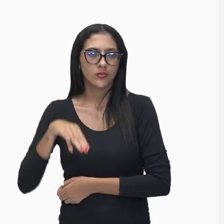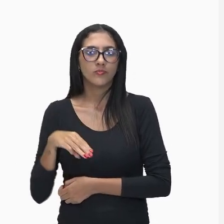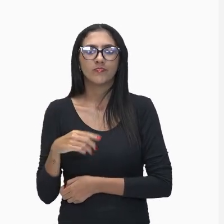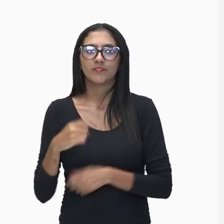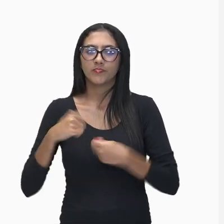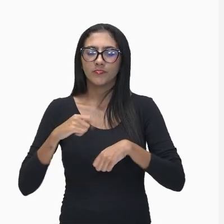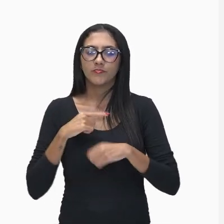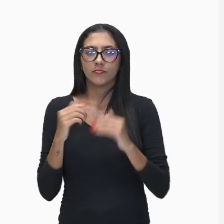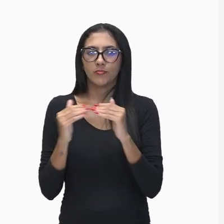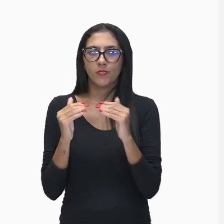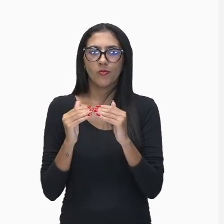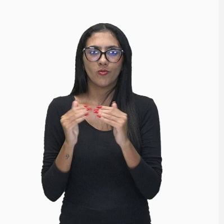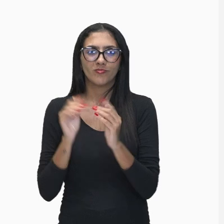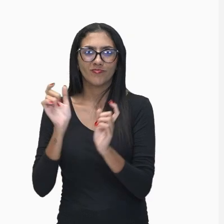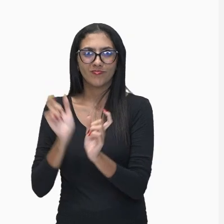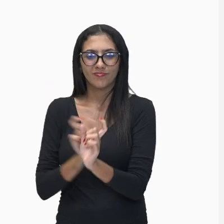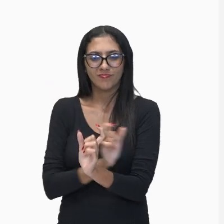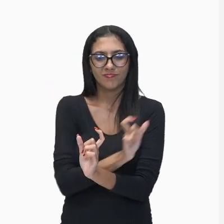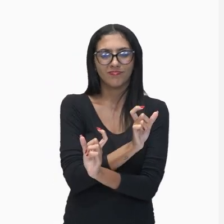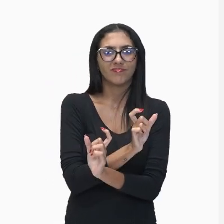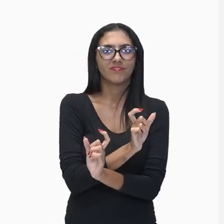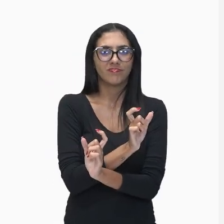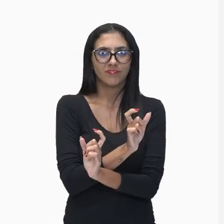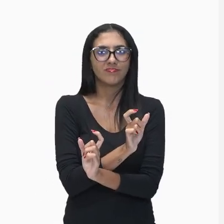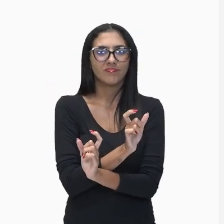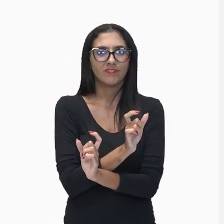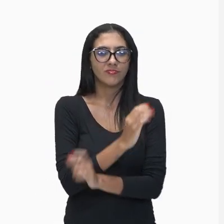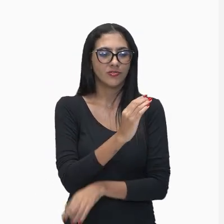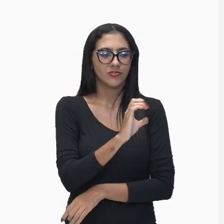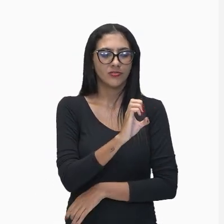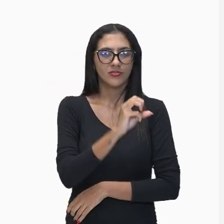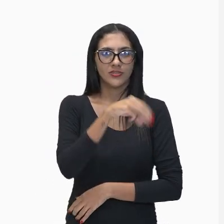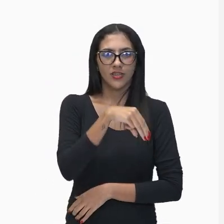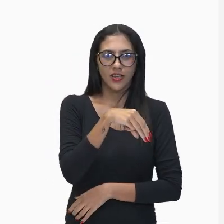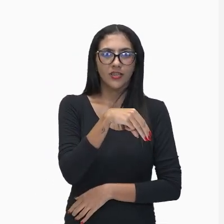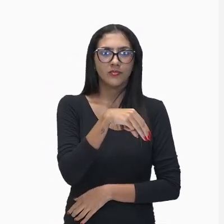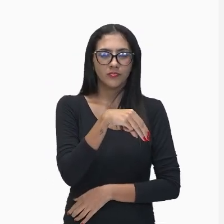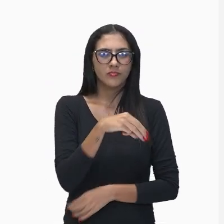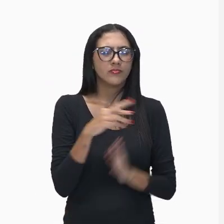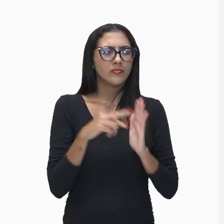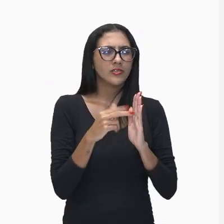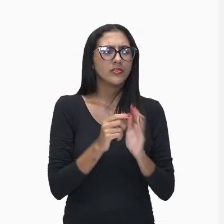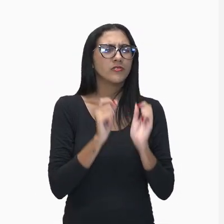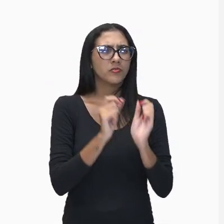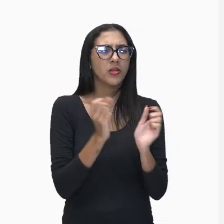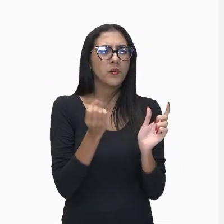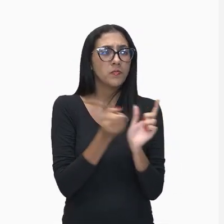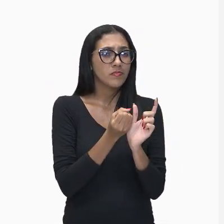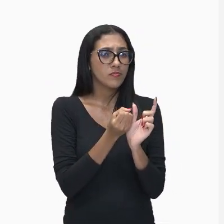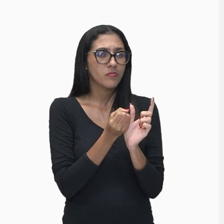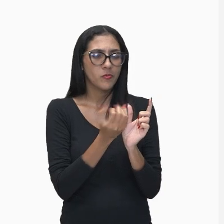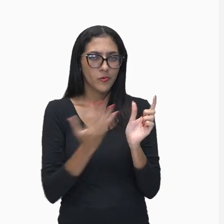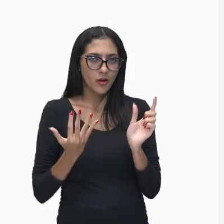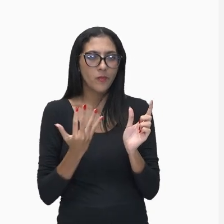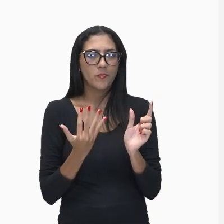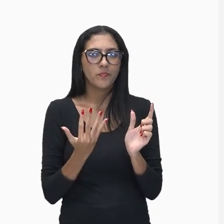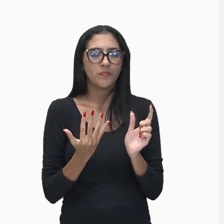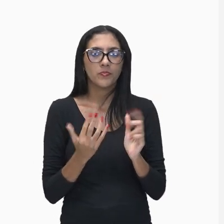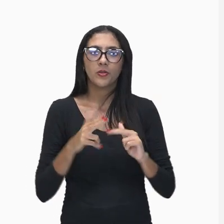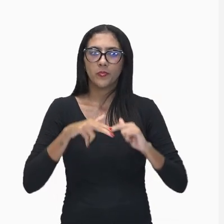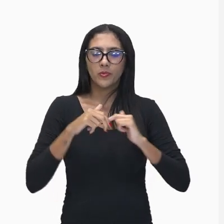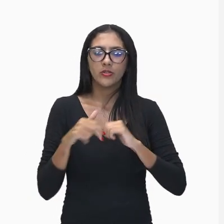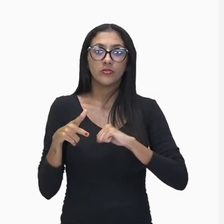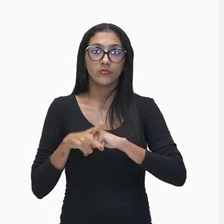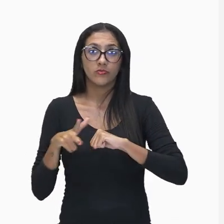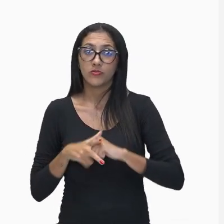no sujeito. Percebe que o numeral é 100, e 100 indica plural para a gente, então o verbo fica no plural